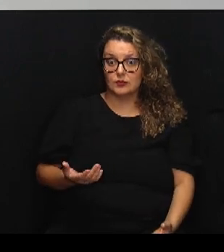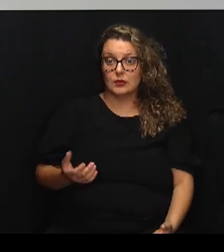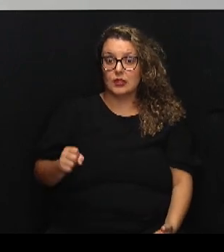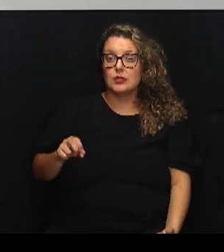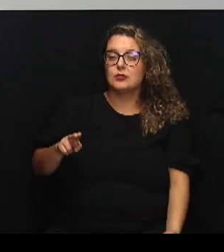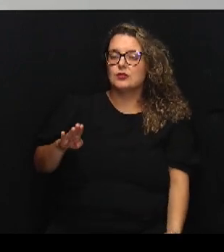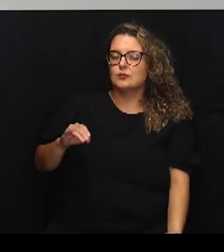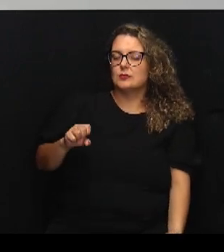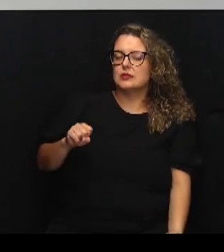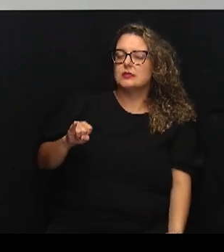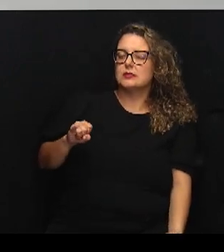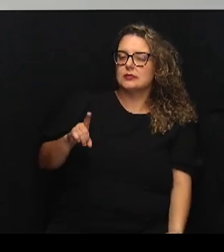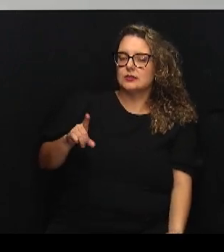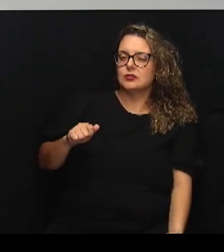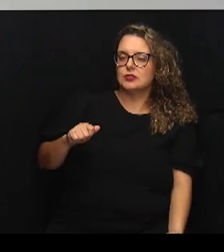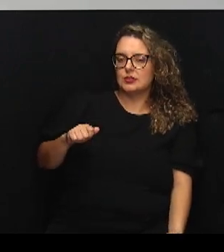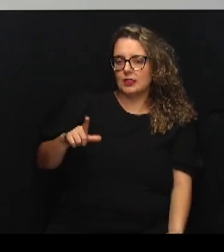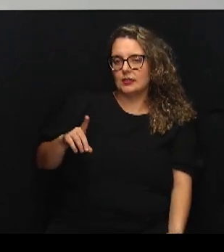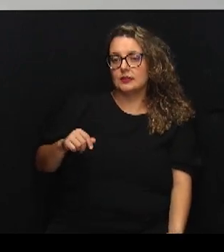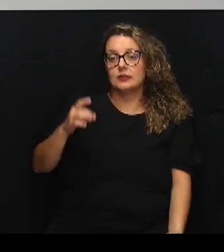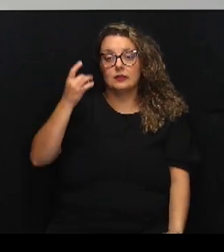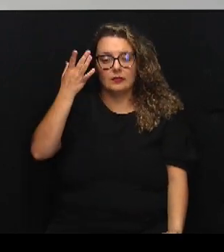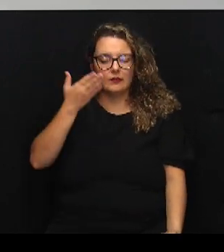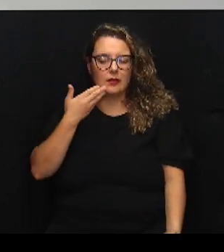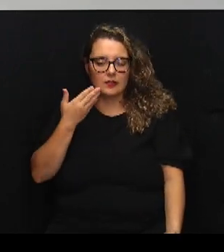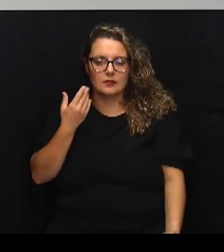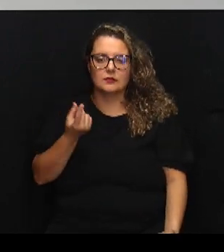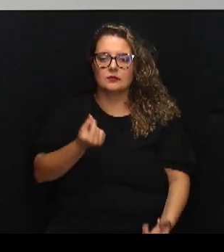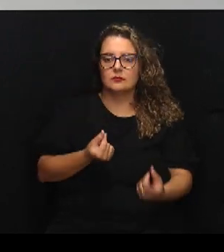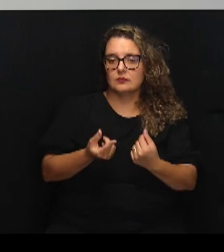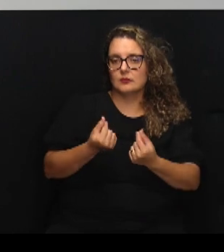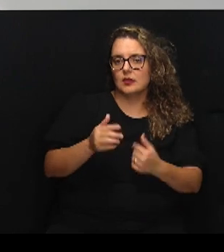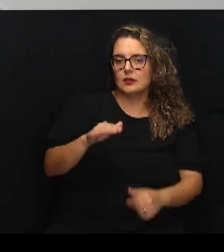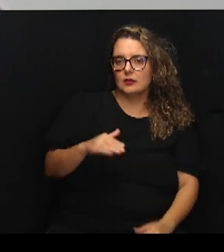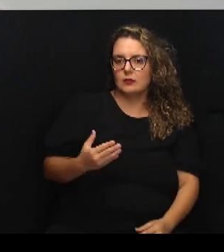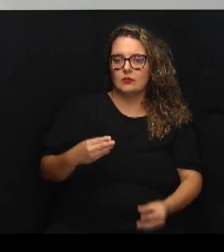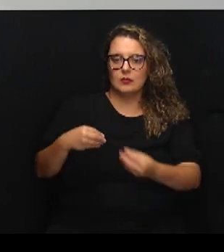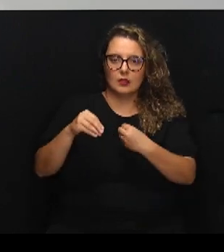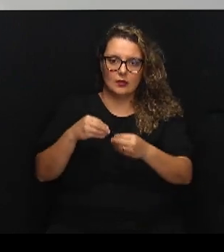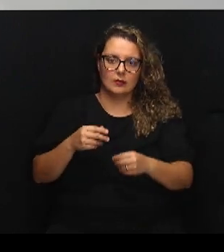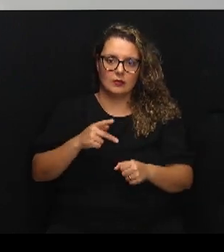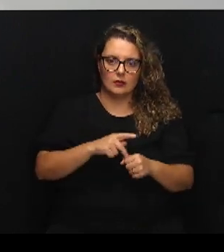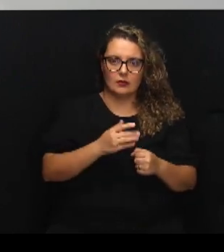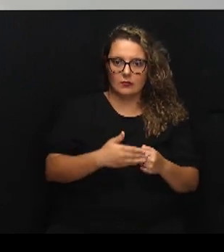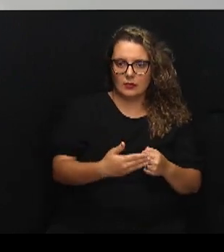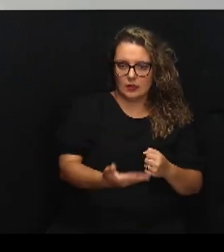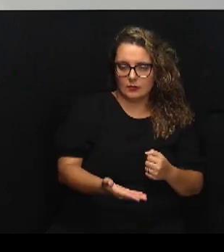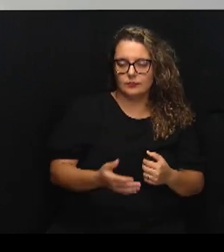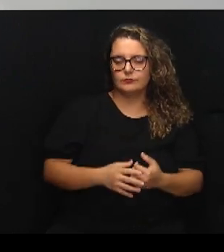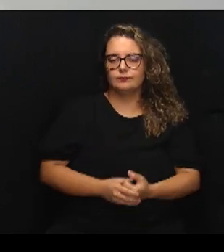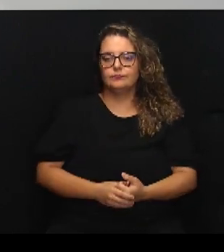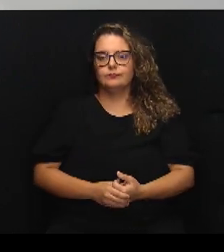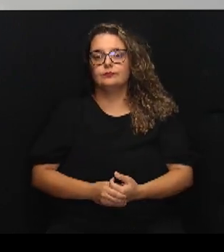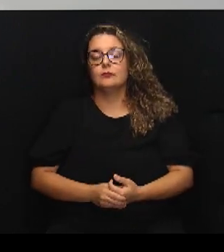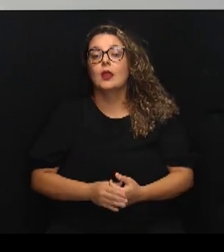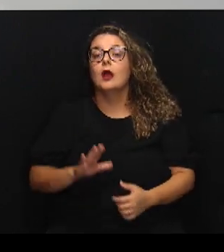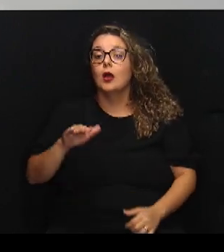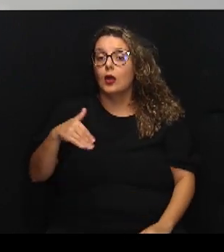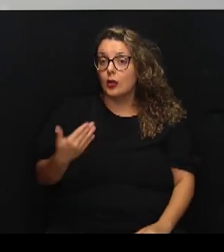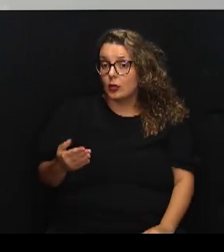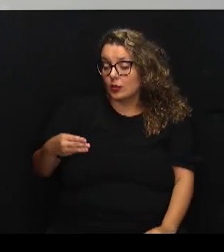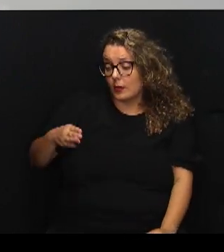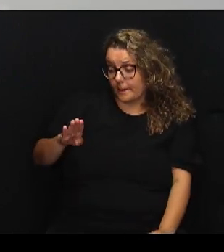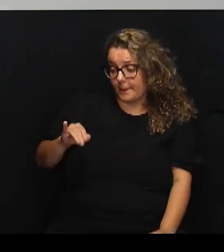ele vem de uma indústria muito subsidiada. Tá? Então, fica muito fácil, muito barato produzir plástico a partir do petróleo.